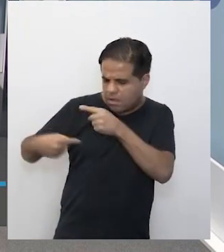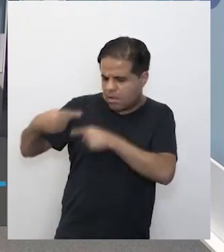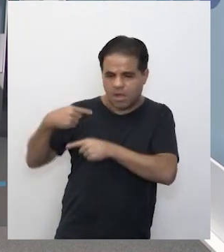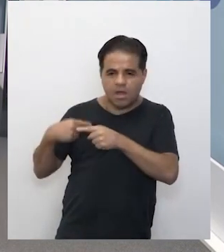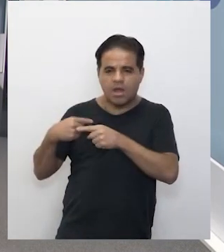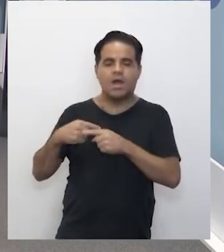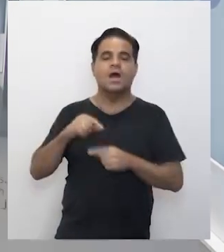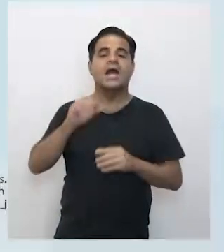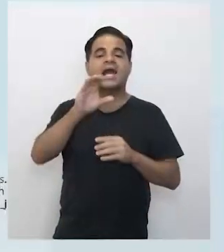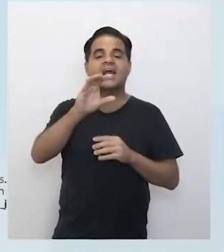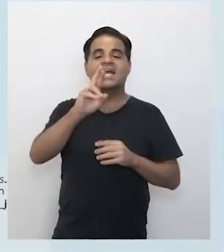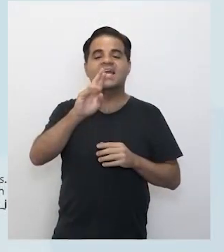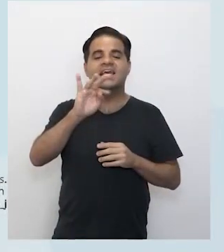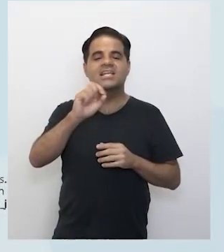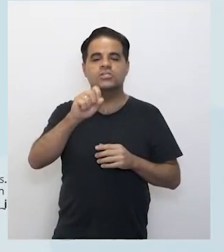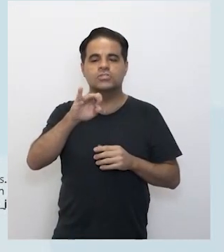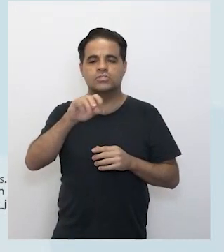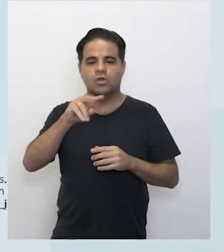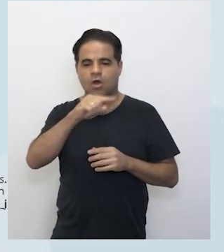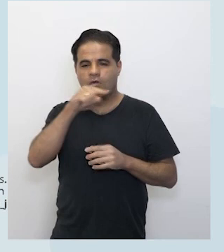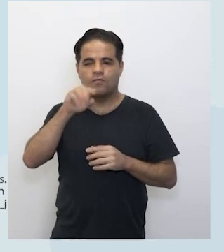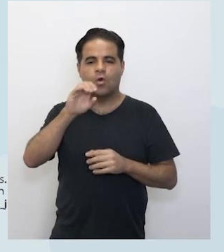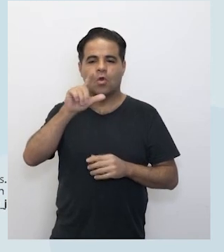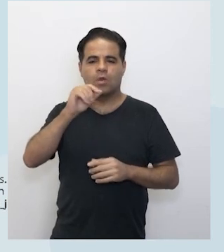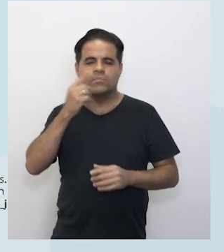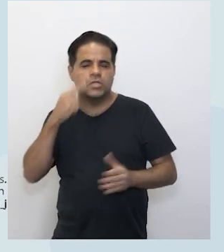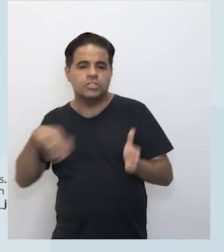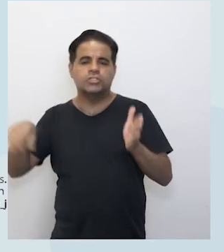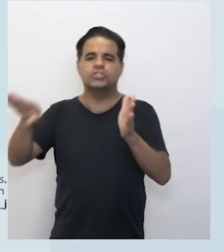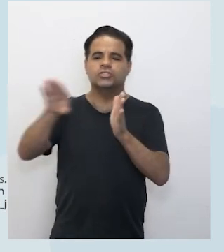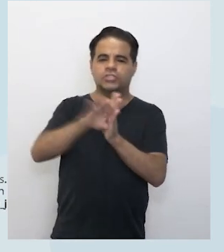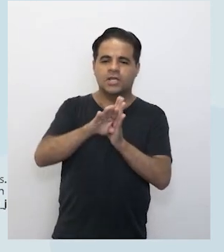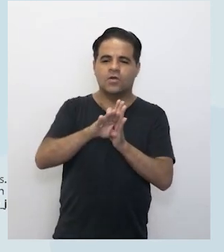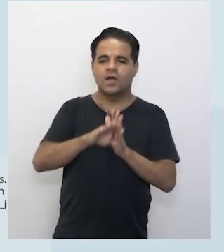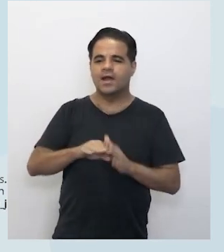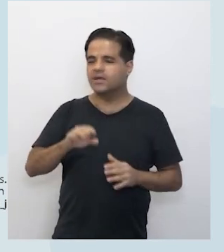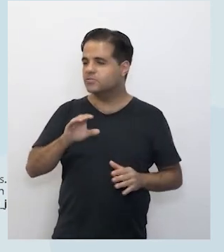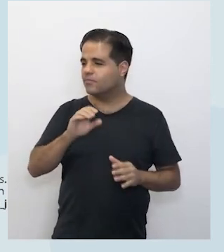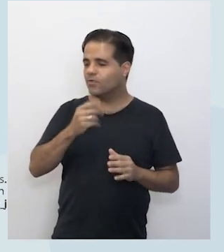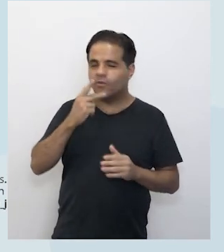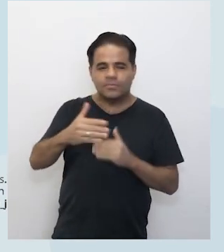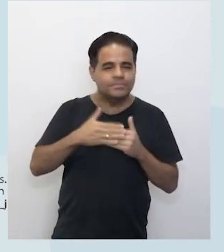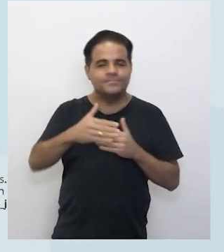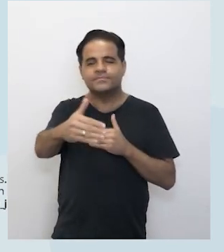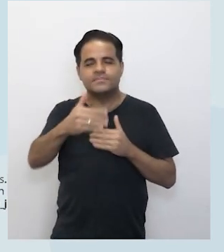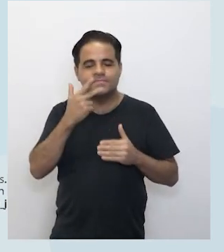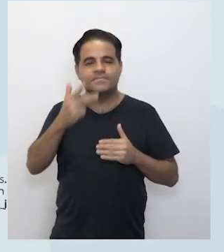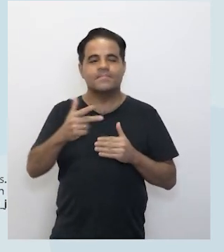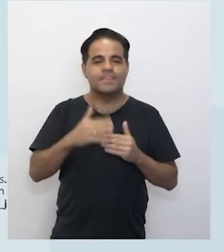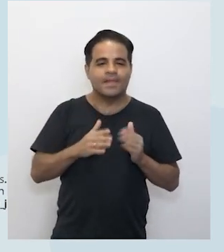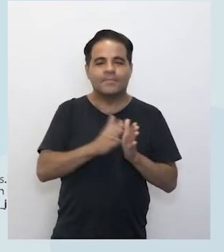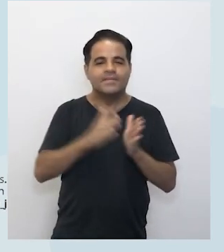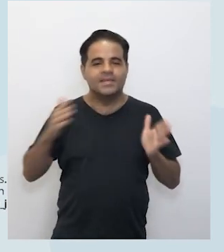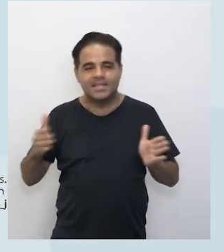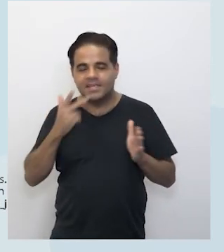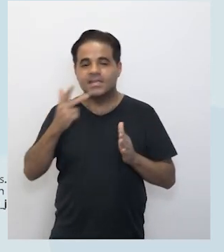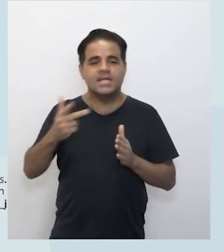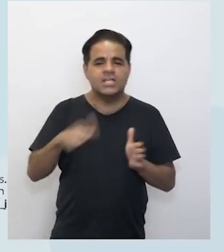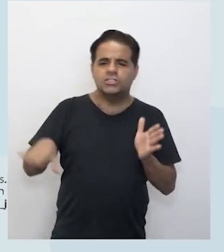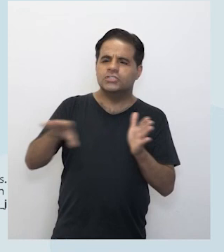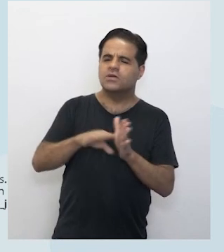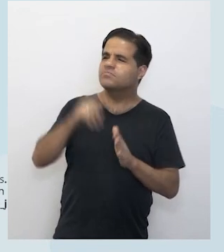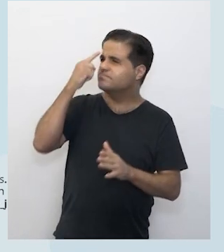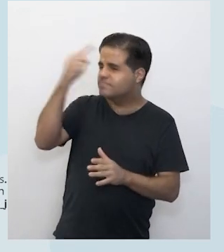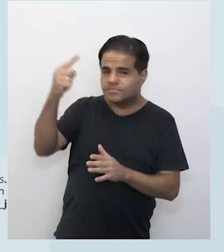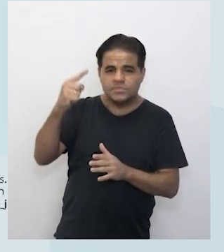Cristóvão Colombo chegou às Antilhas acreditando que havia chegado às Índias, do que daí ele o termo chamou, índio, daí né? veio o termo índio. Nossa, Que mesmo. não é